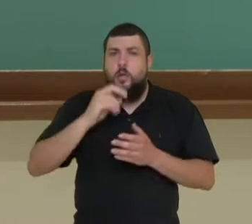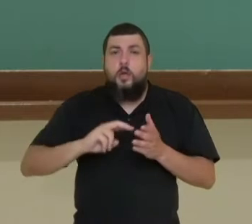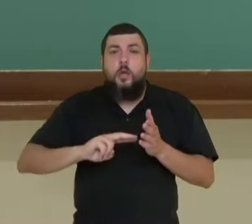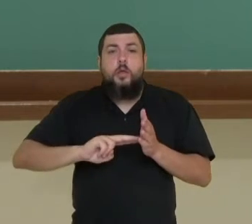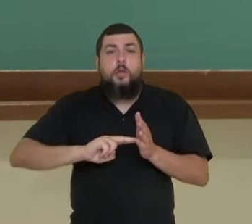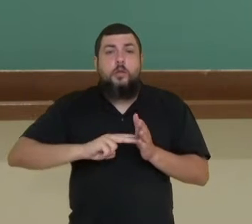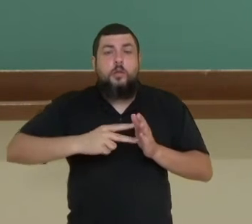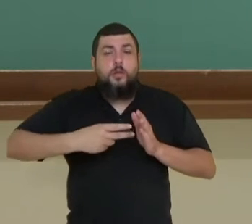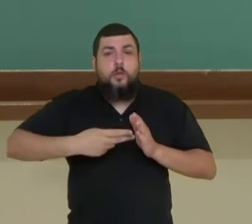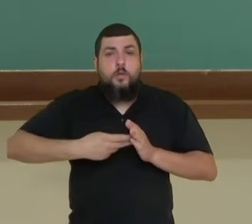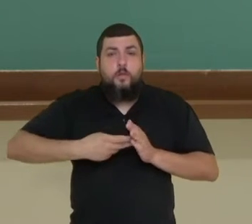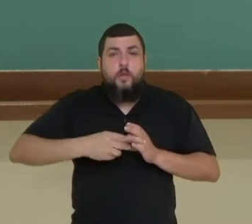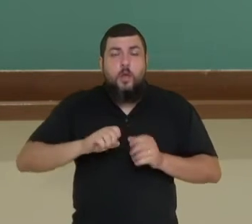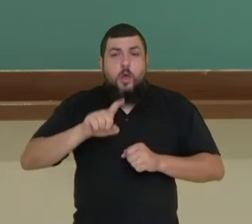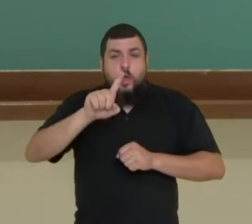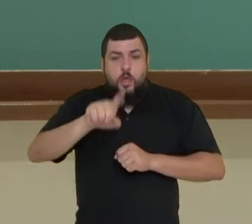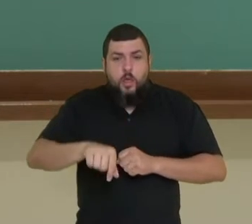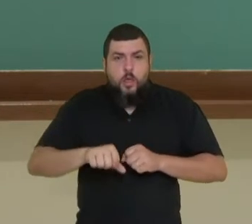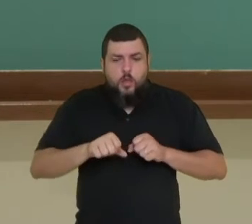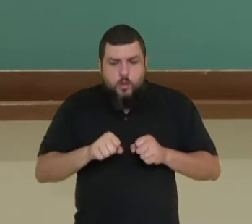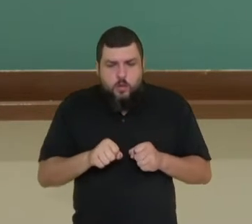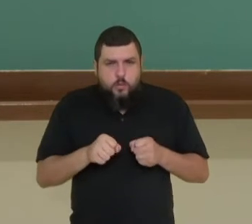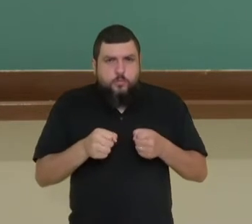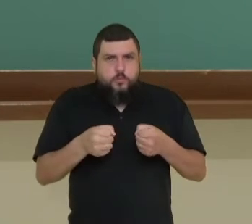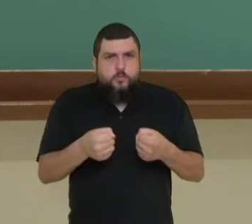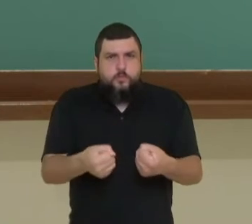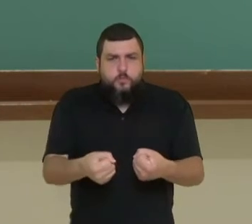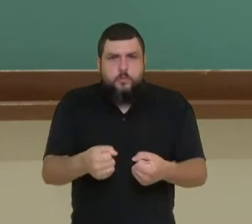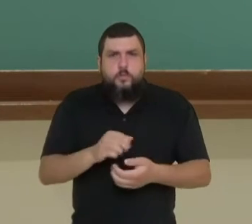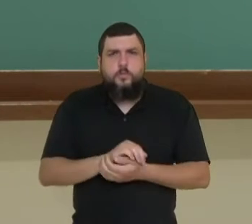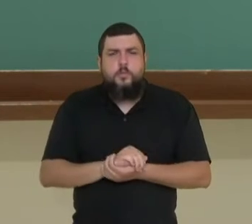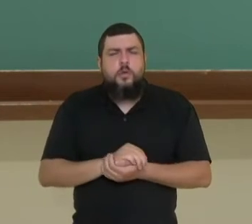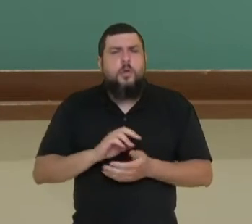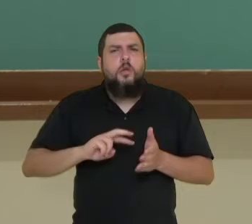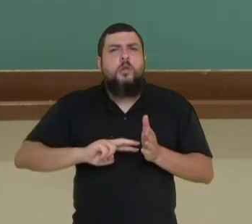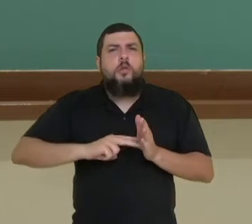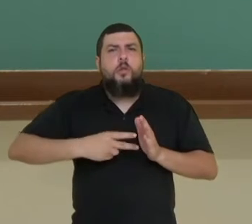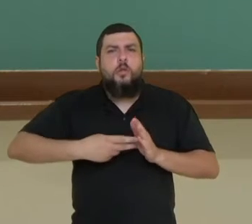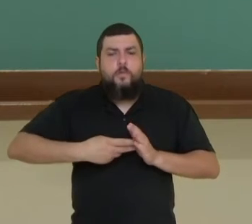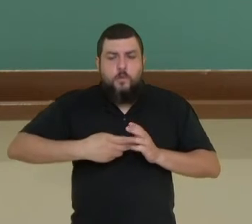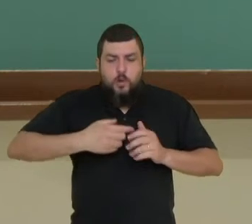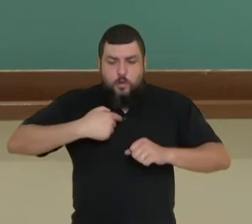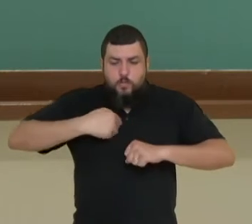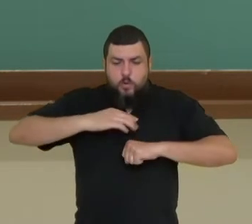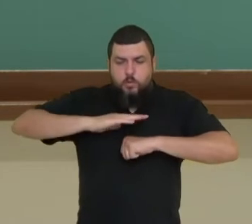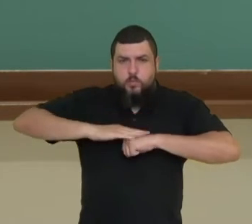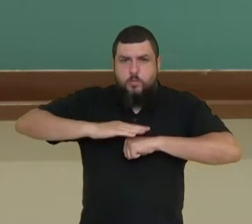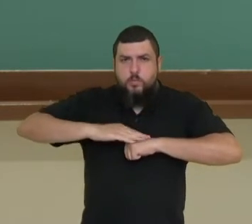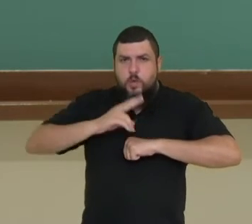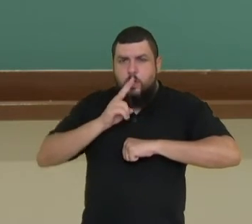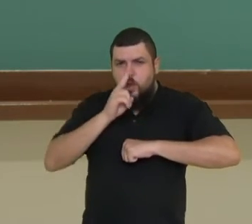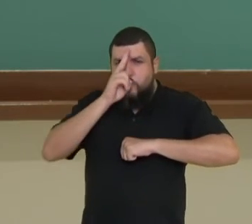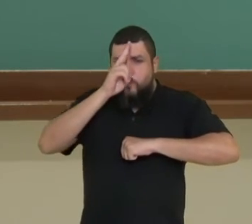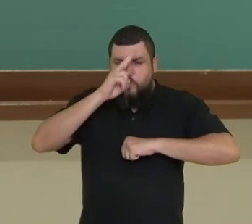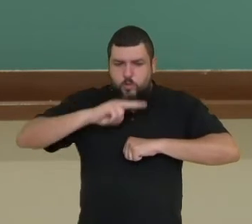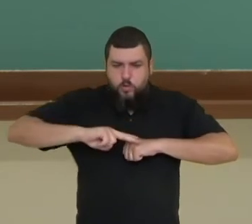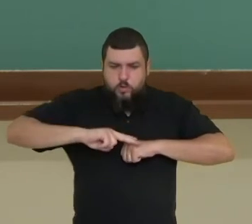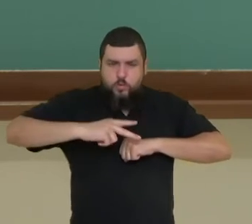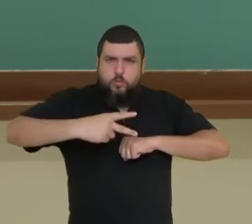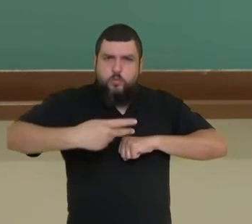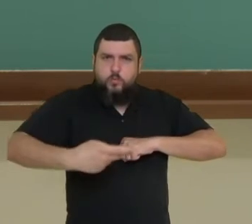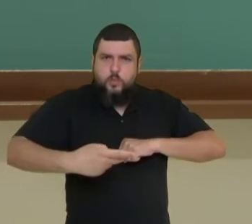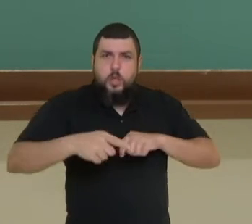está transferindo energia, certo? Então, toda vez que você está transferindo energia de um sistema para o corpo, do corpo para o